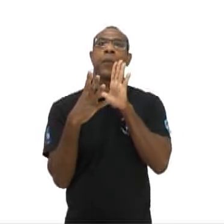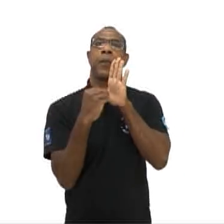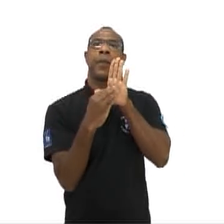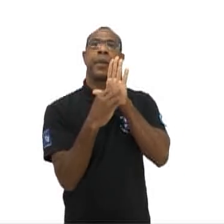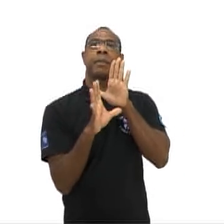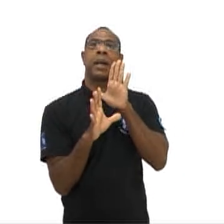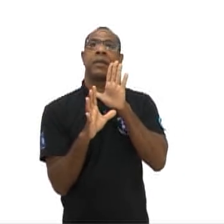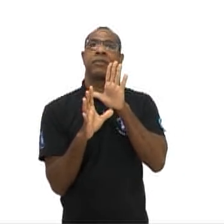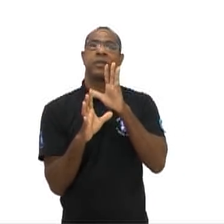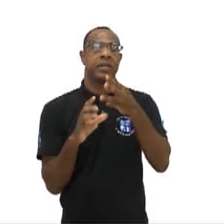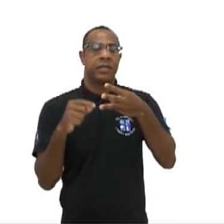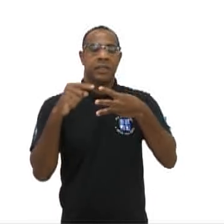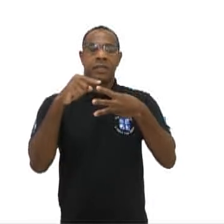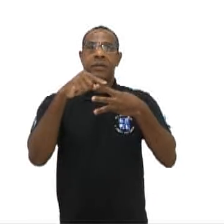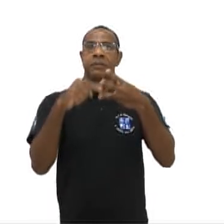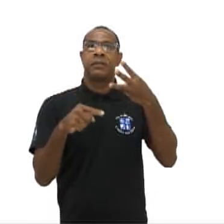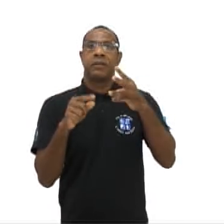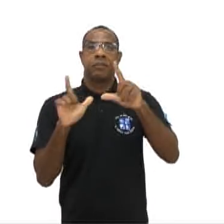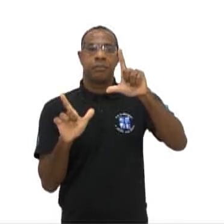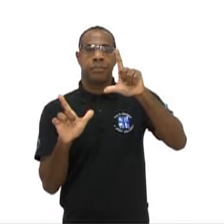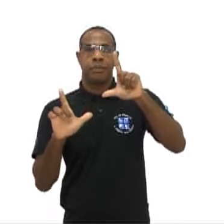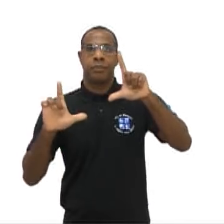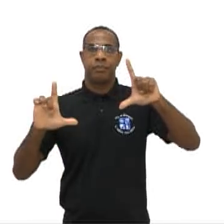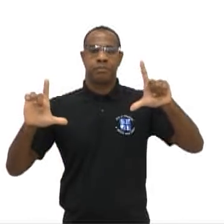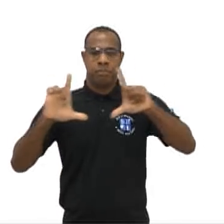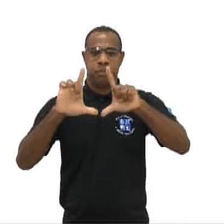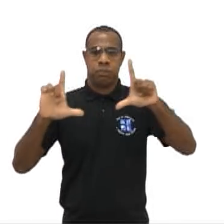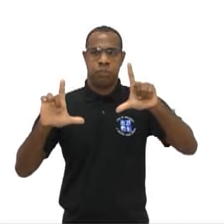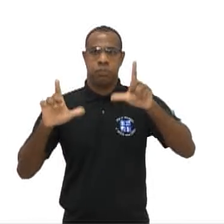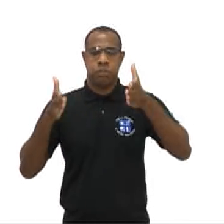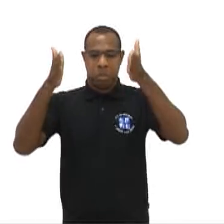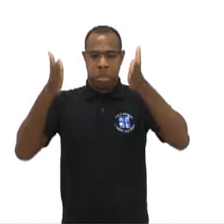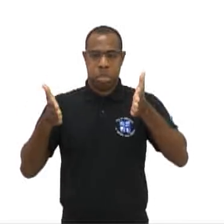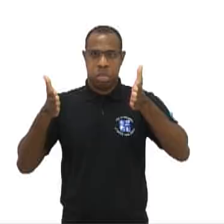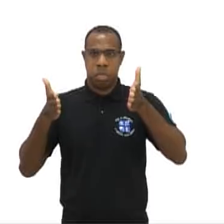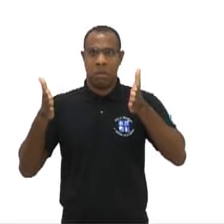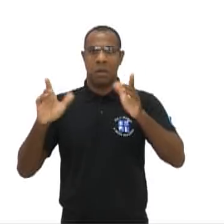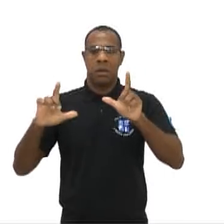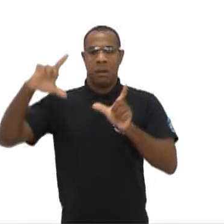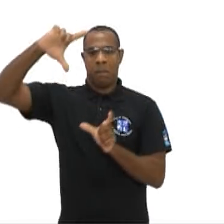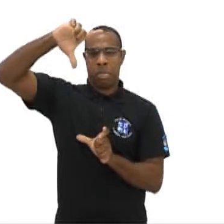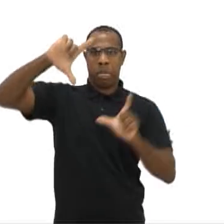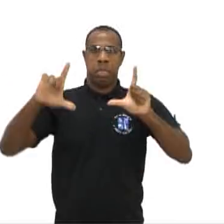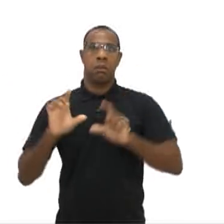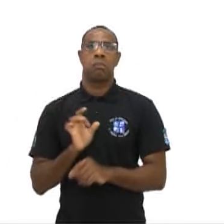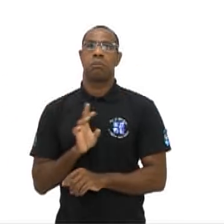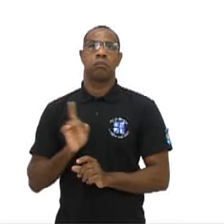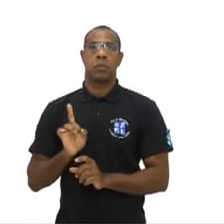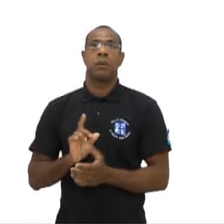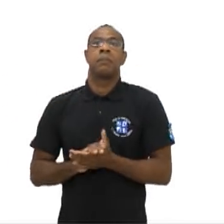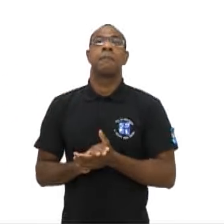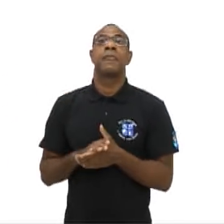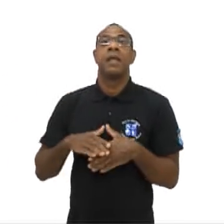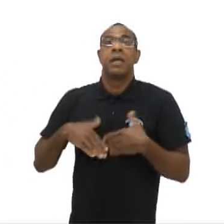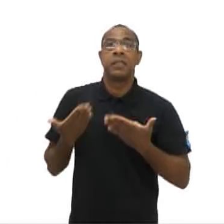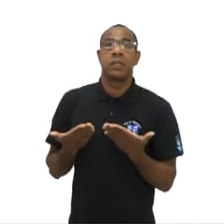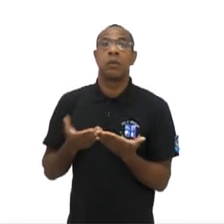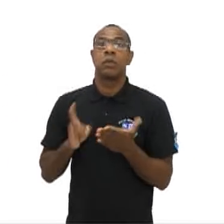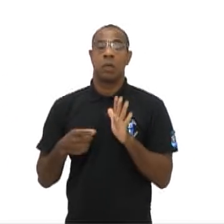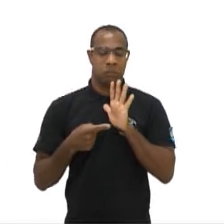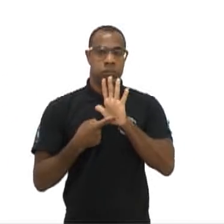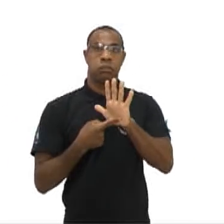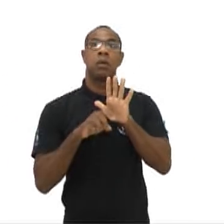3 dimensões, mas sim como um processo que se codifica uma informação visual e depois, através do